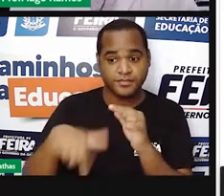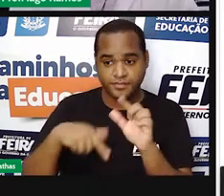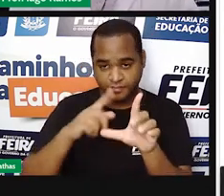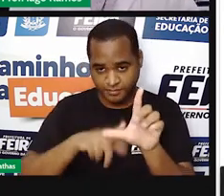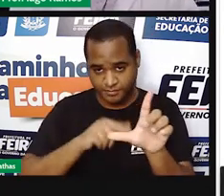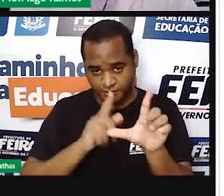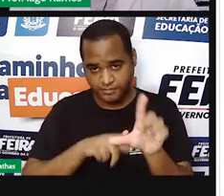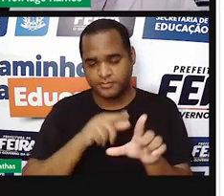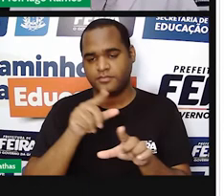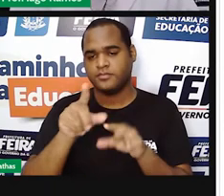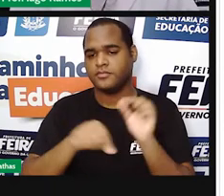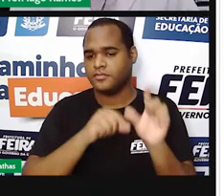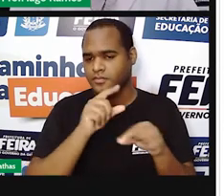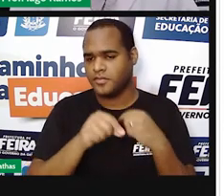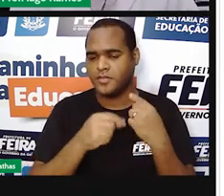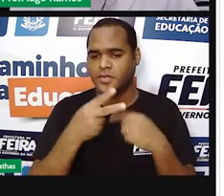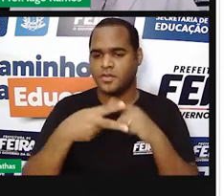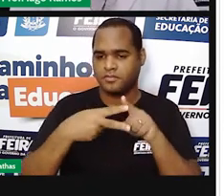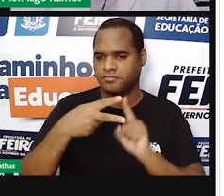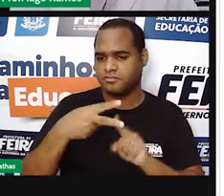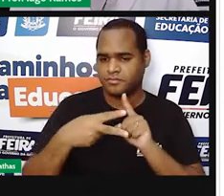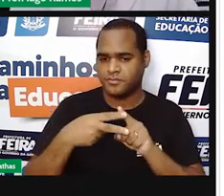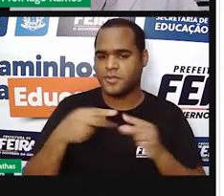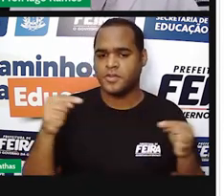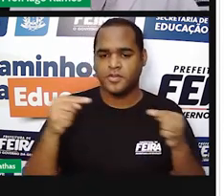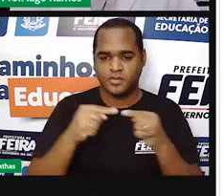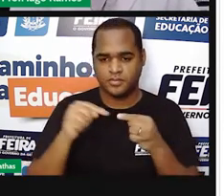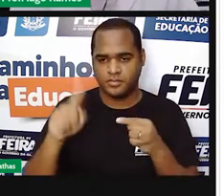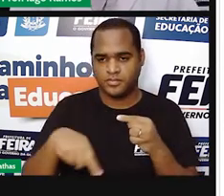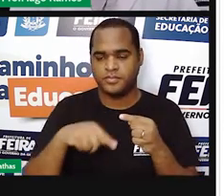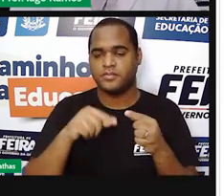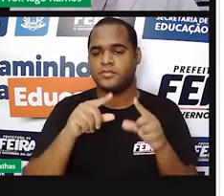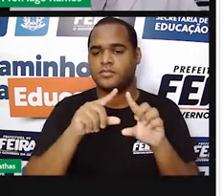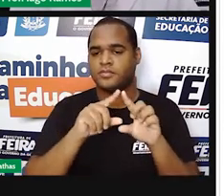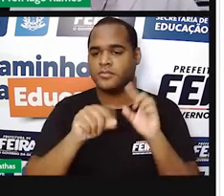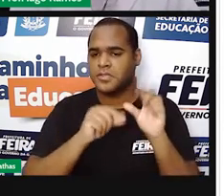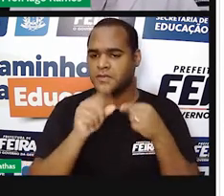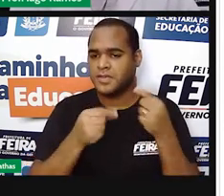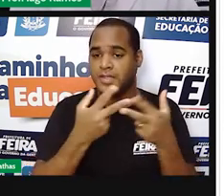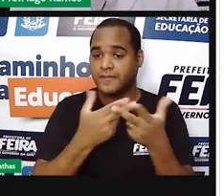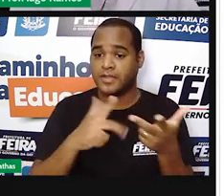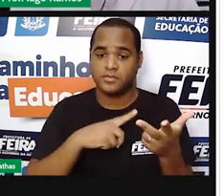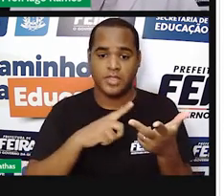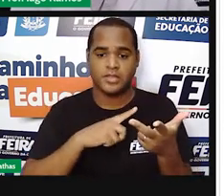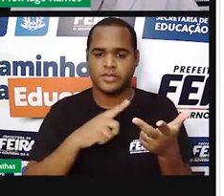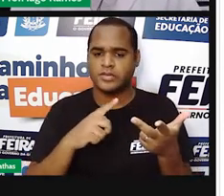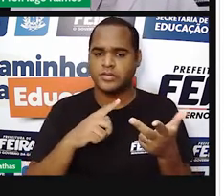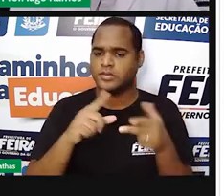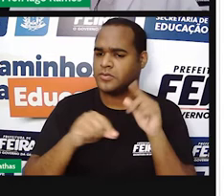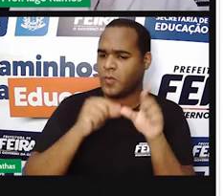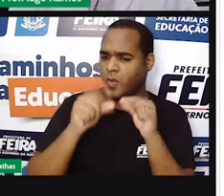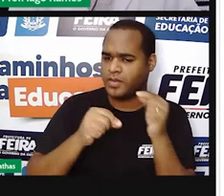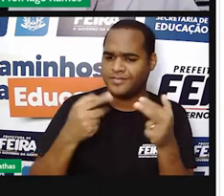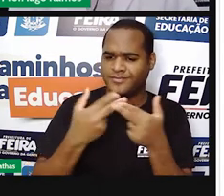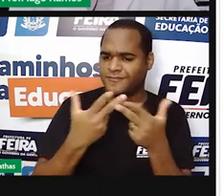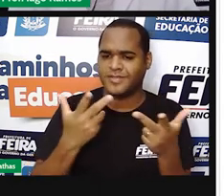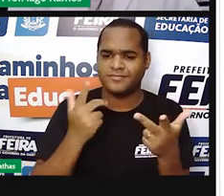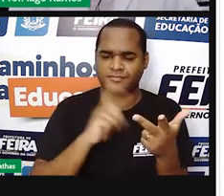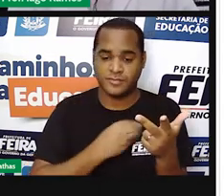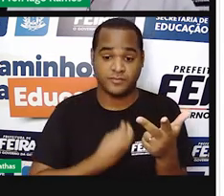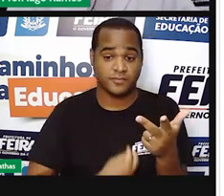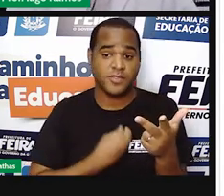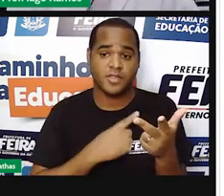segunda letra quer essa daqui ó e quantas opções eu tenho para poder escolher essa